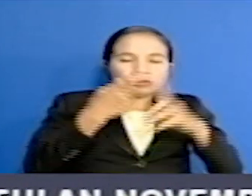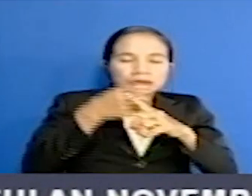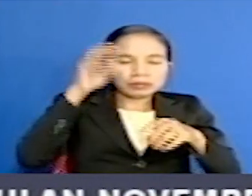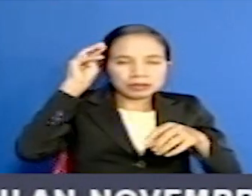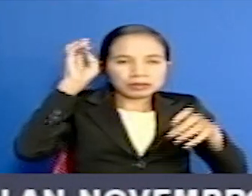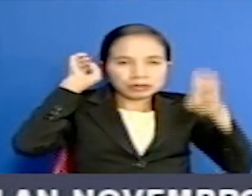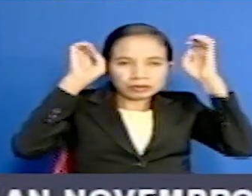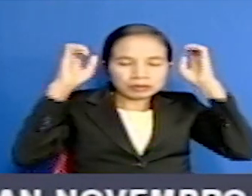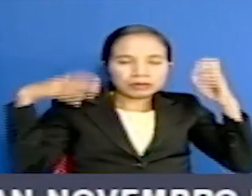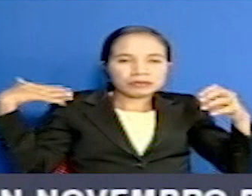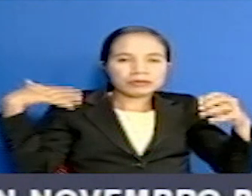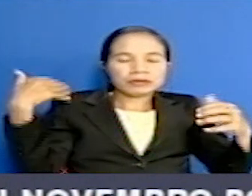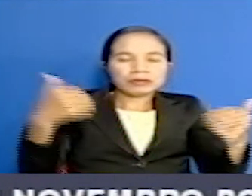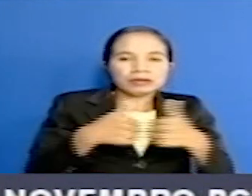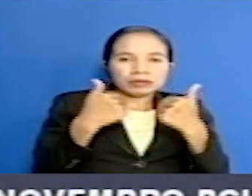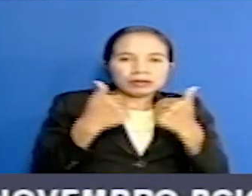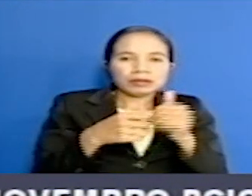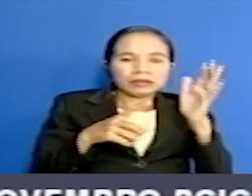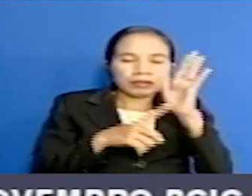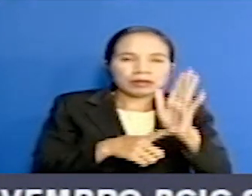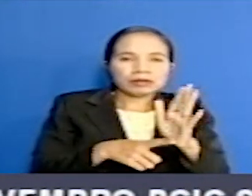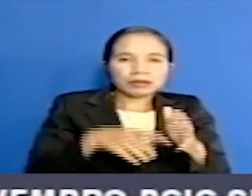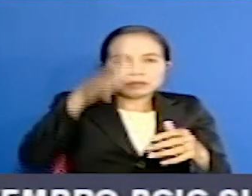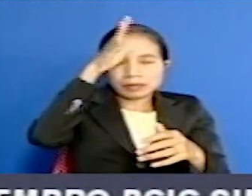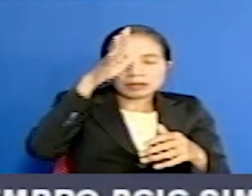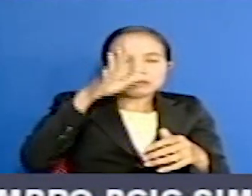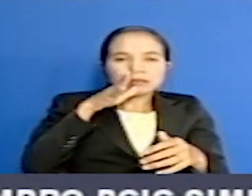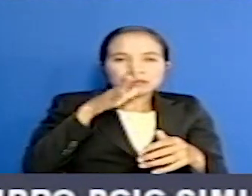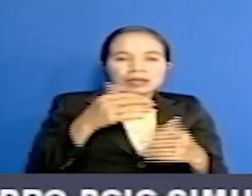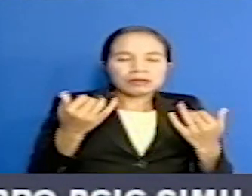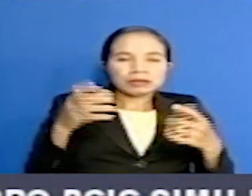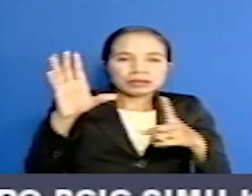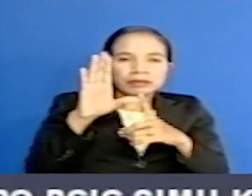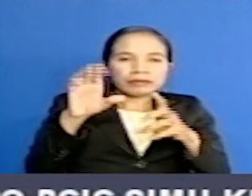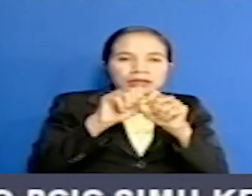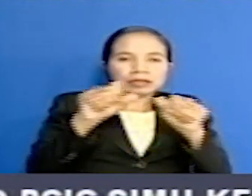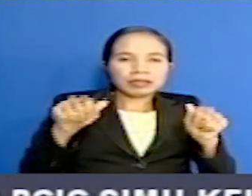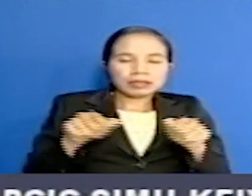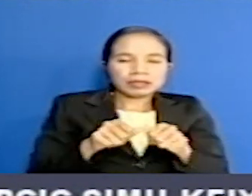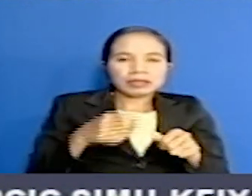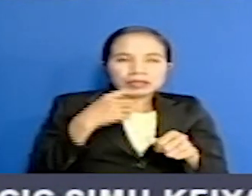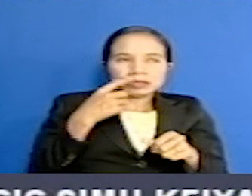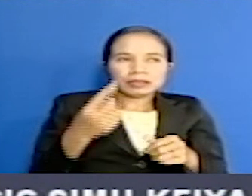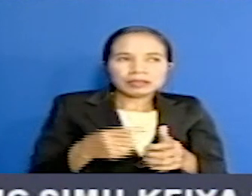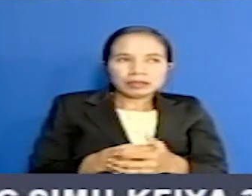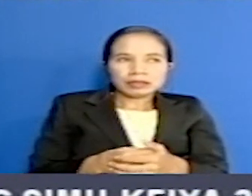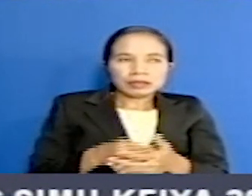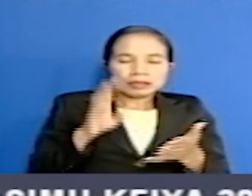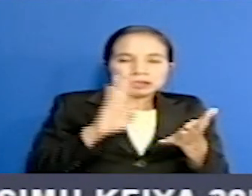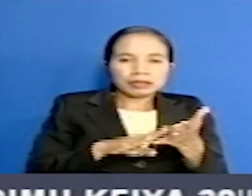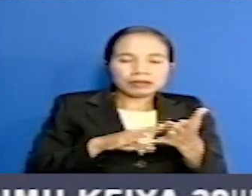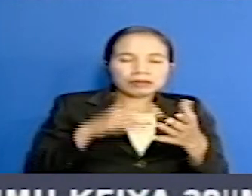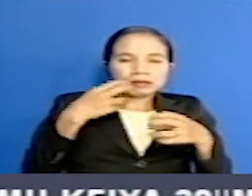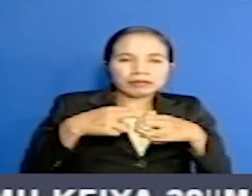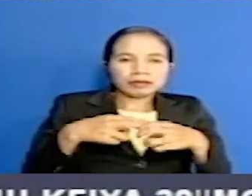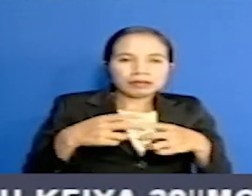Educação Juventude no Desporto. Representante inangaman atual Sefia Leia Leubmera Bernardo de Andrade Hateten, Eskola ne risku